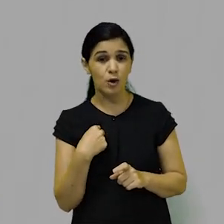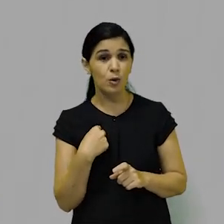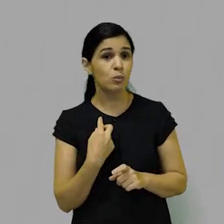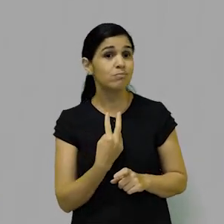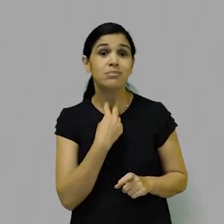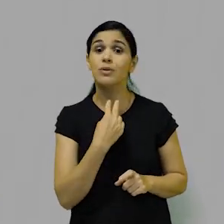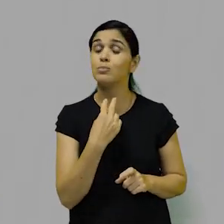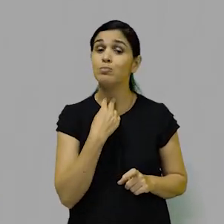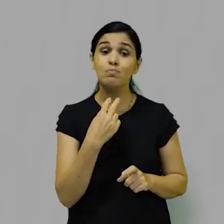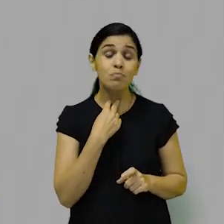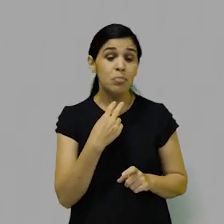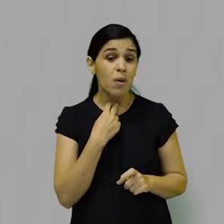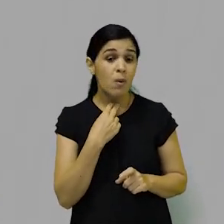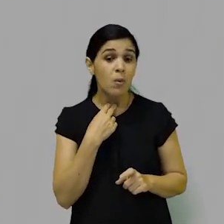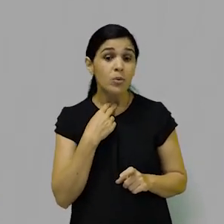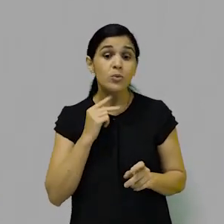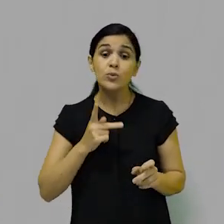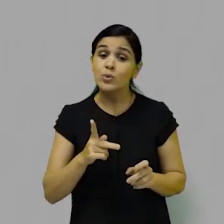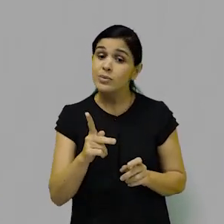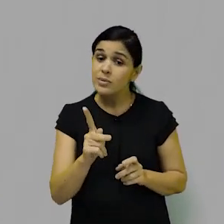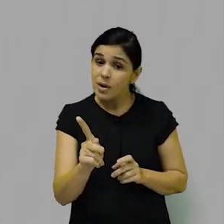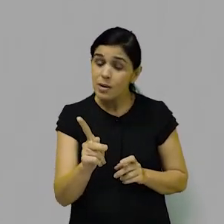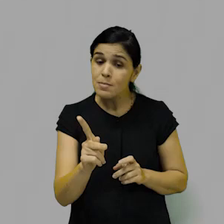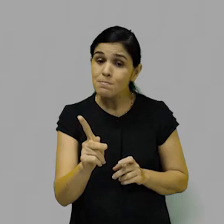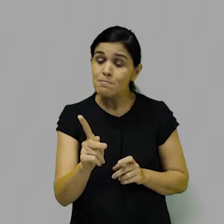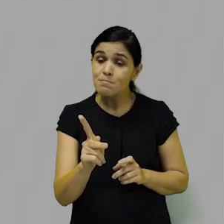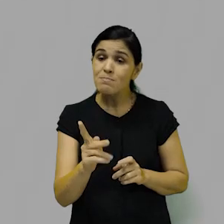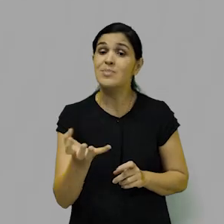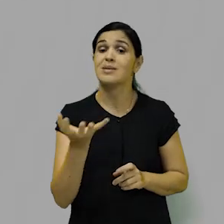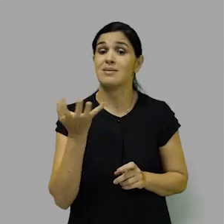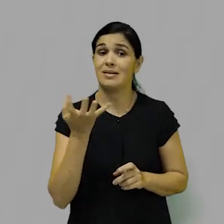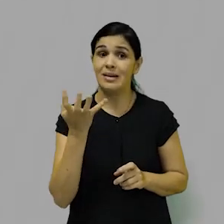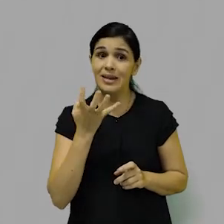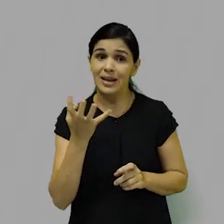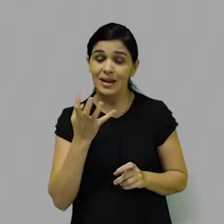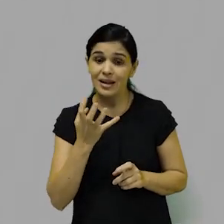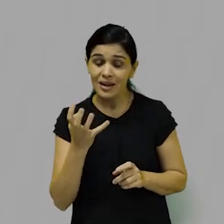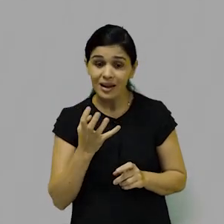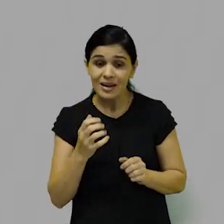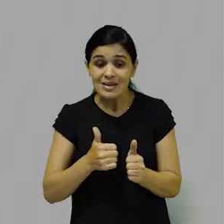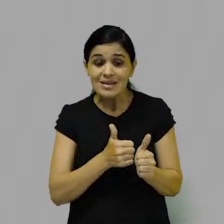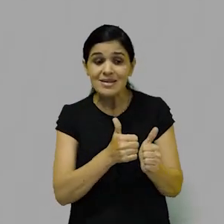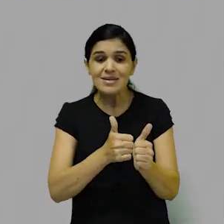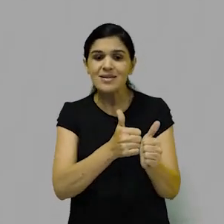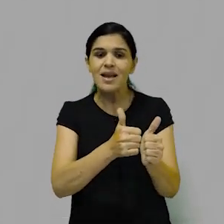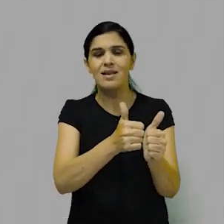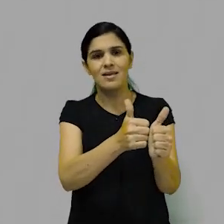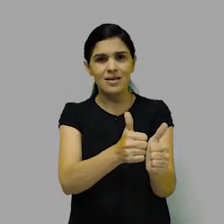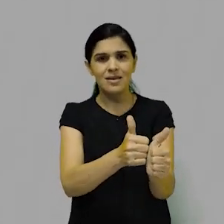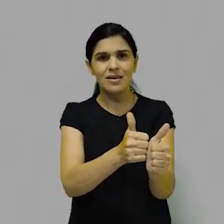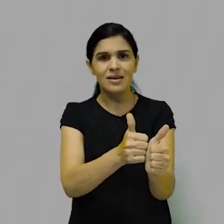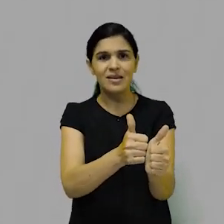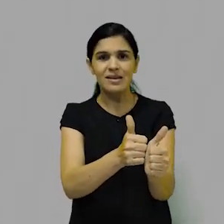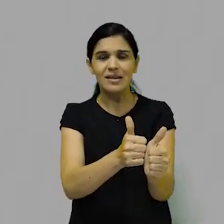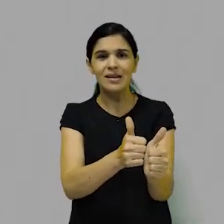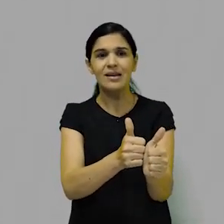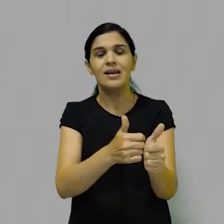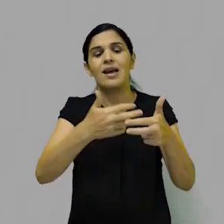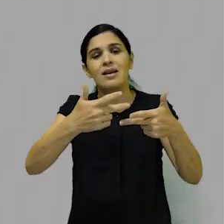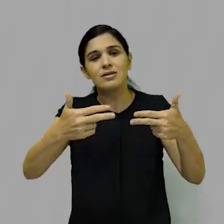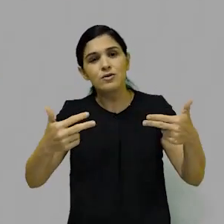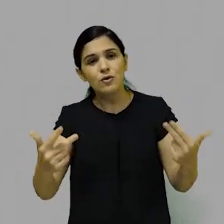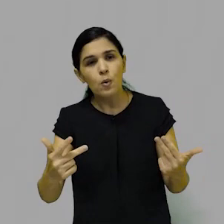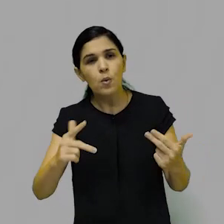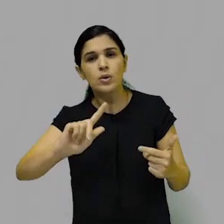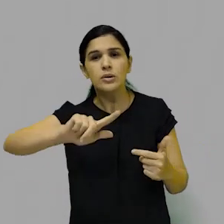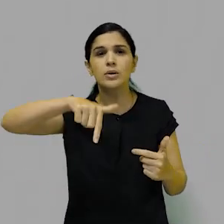imitação, imitar algo, se isso é subjetivo. Se cada pessoa tem a sua forma de